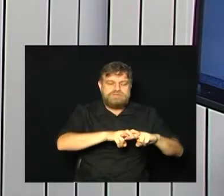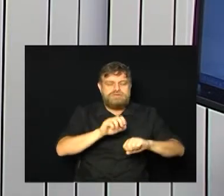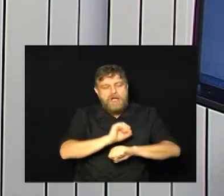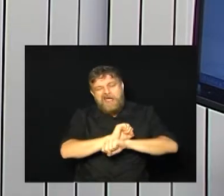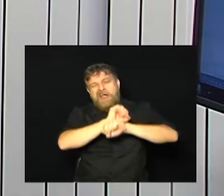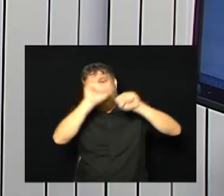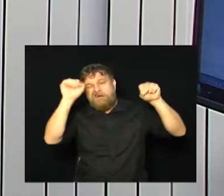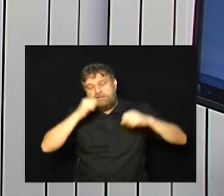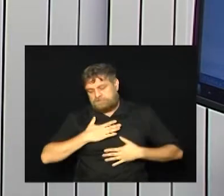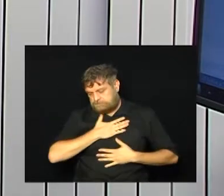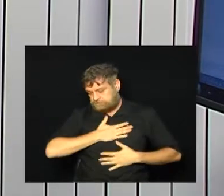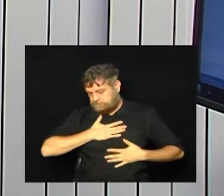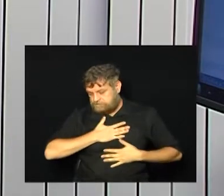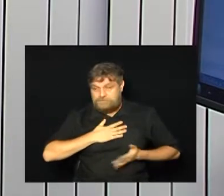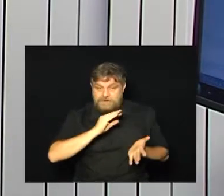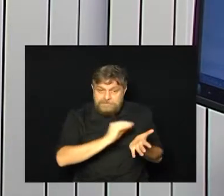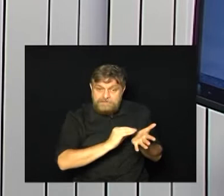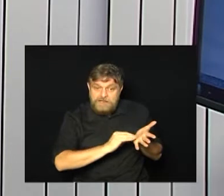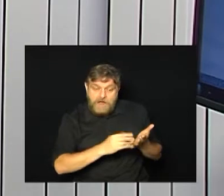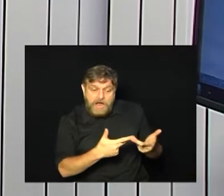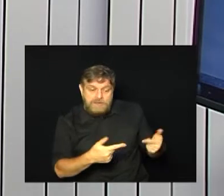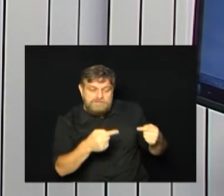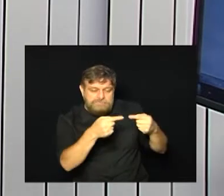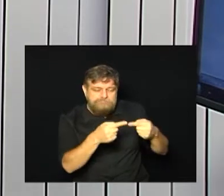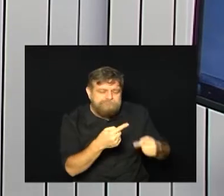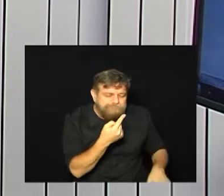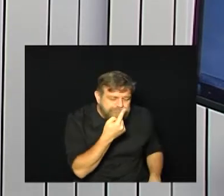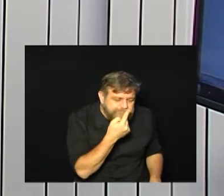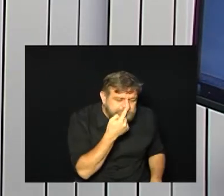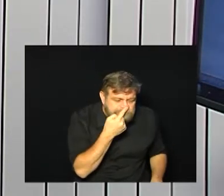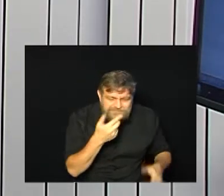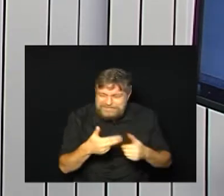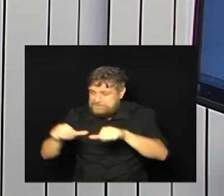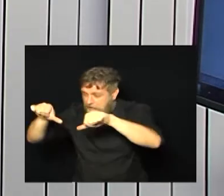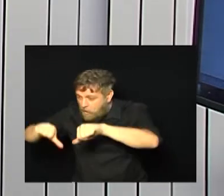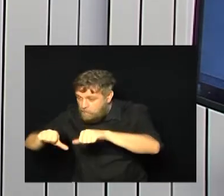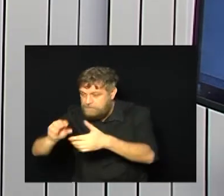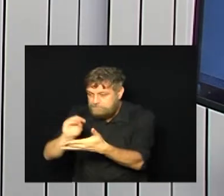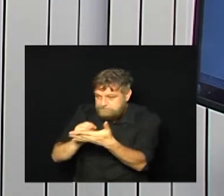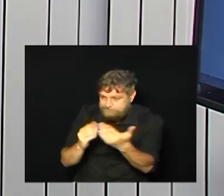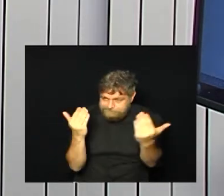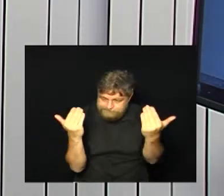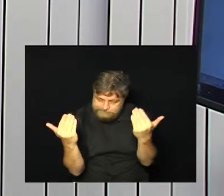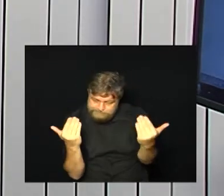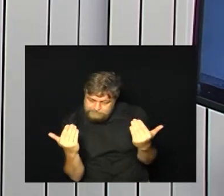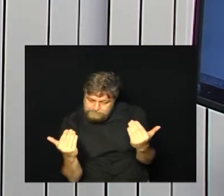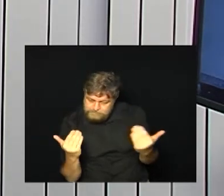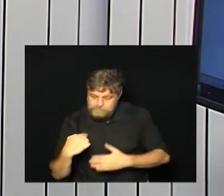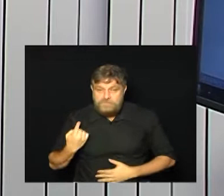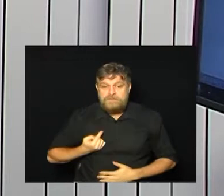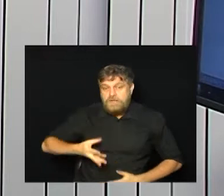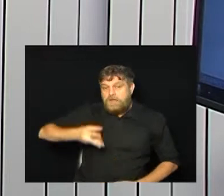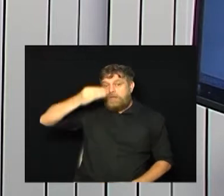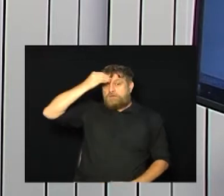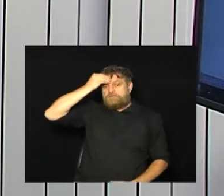faz ela bem. Então, colocar no papel o que faz bem, o que faz mal é algo importante realmente para você ter noção ali,